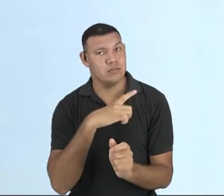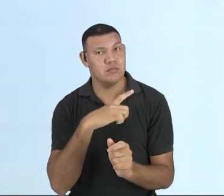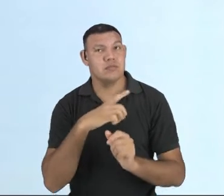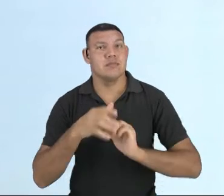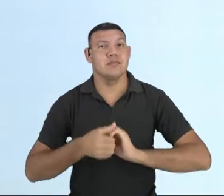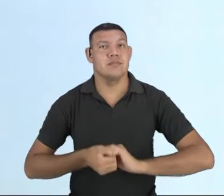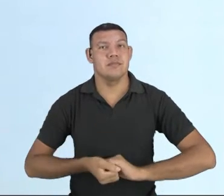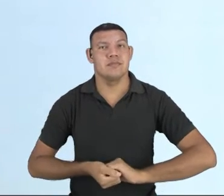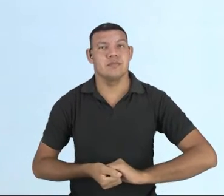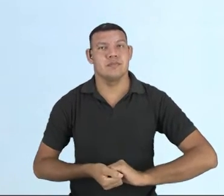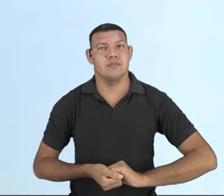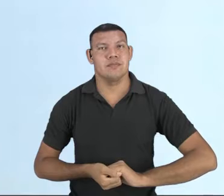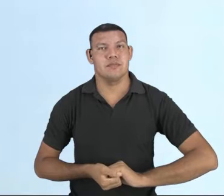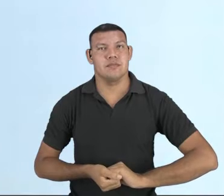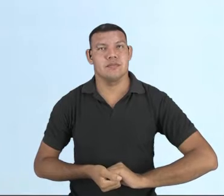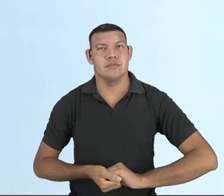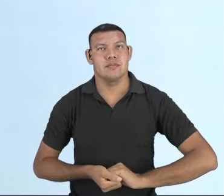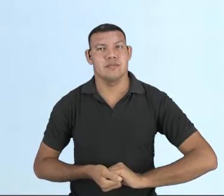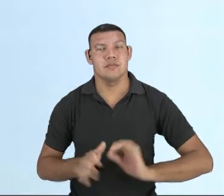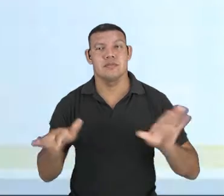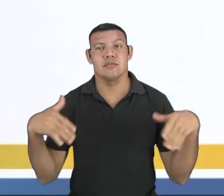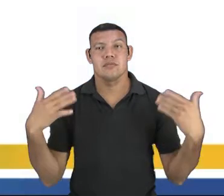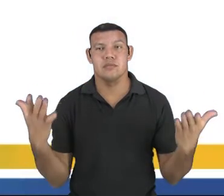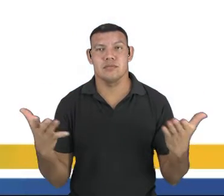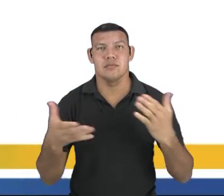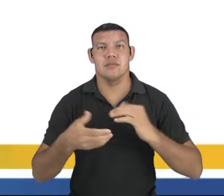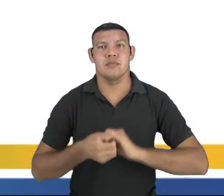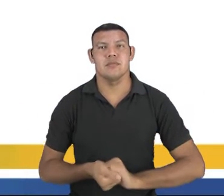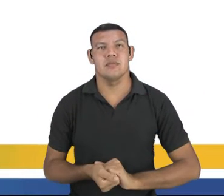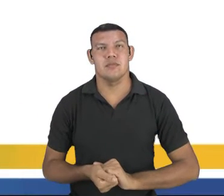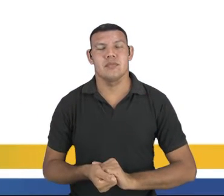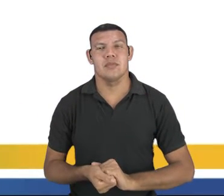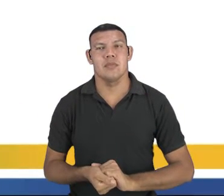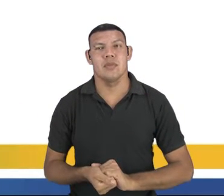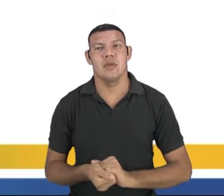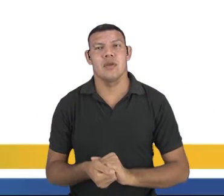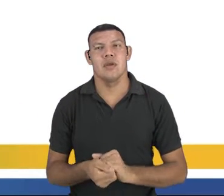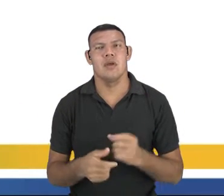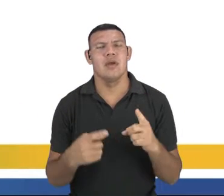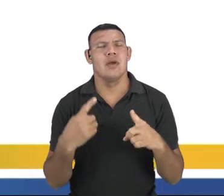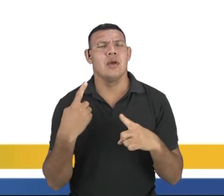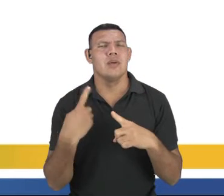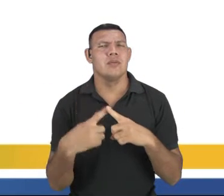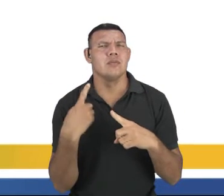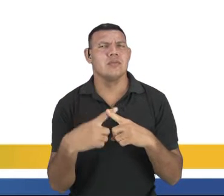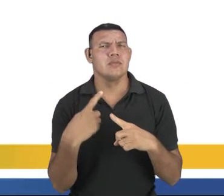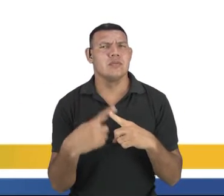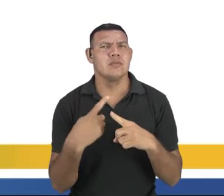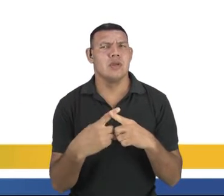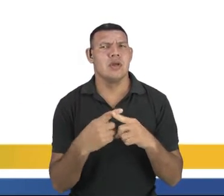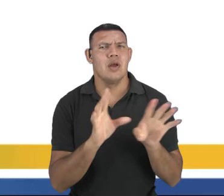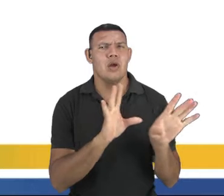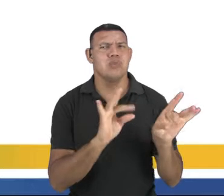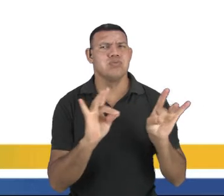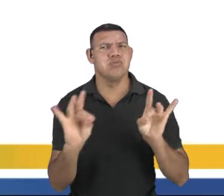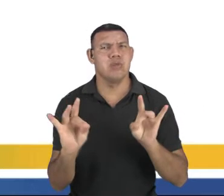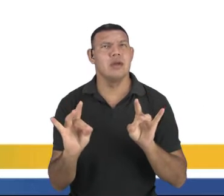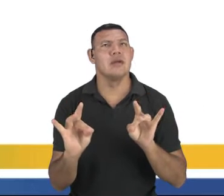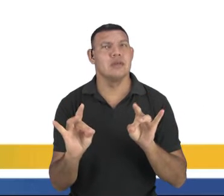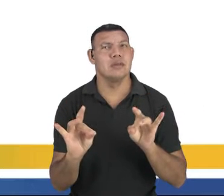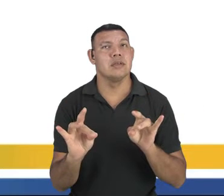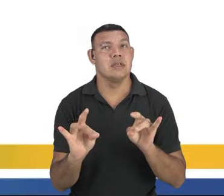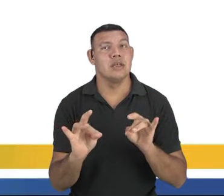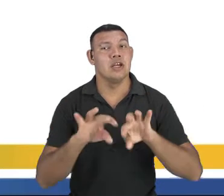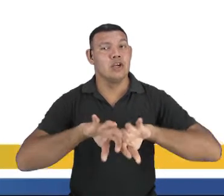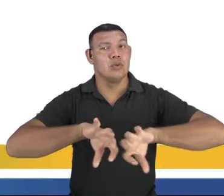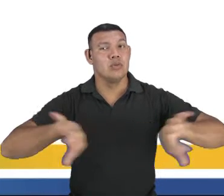lá? Então, pessoal, primeiro, por que os líquidos são separados dos sólidos dentro do estudo